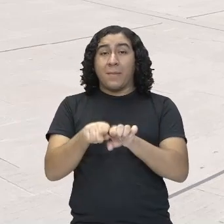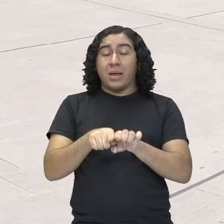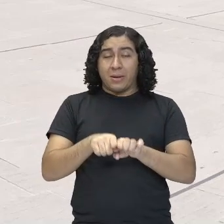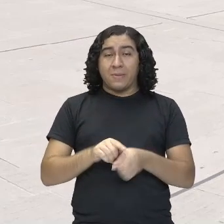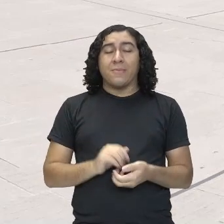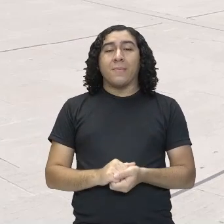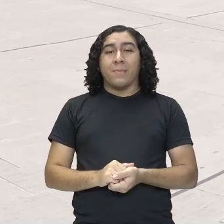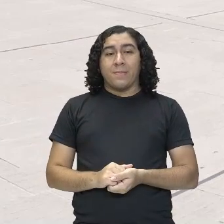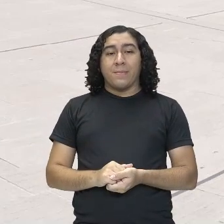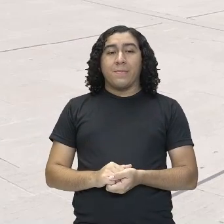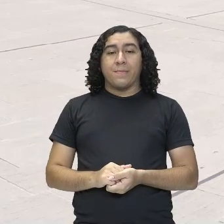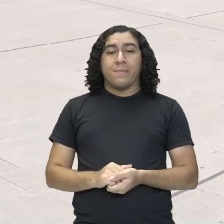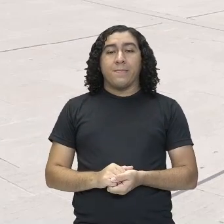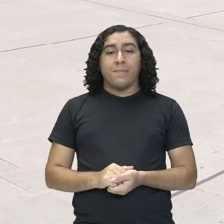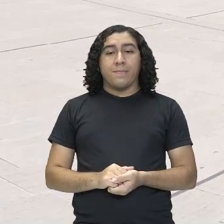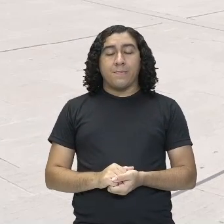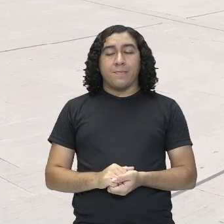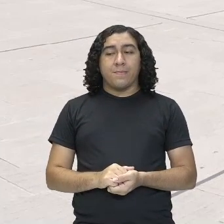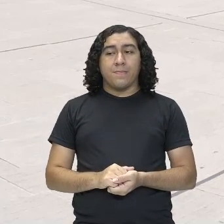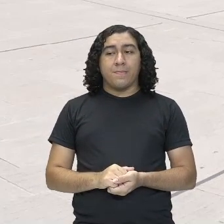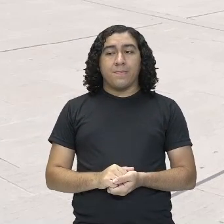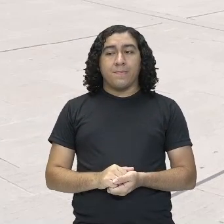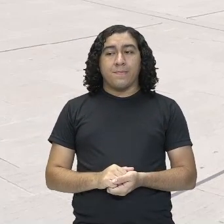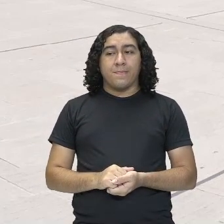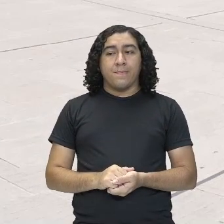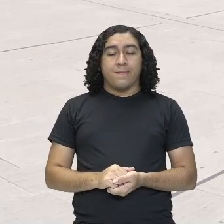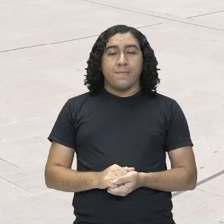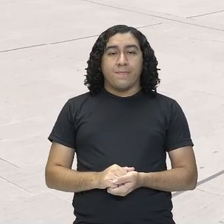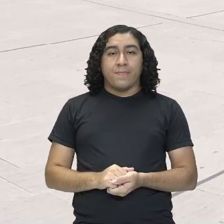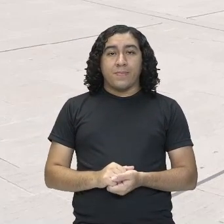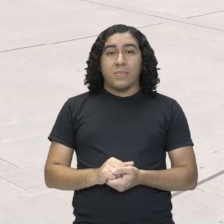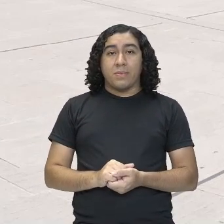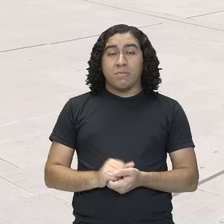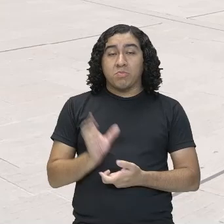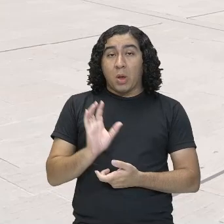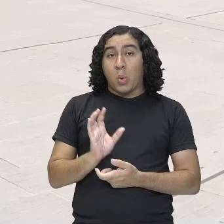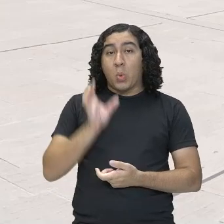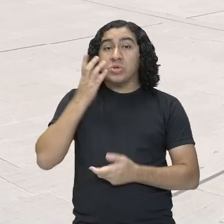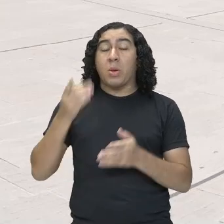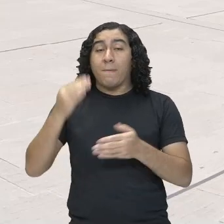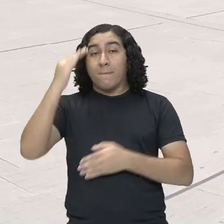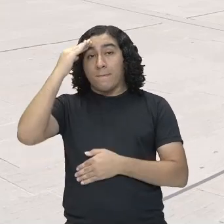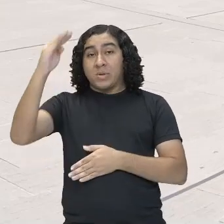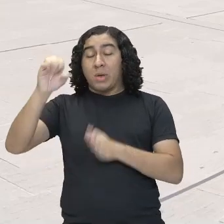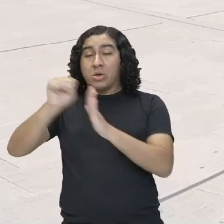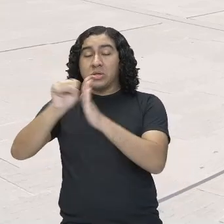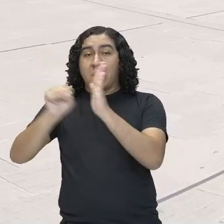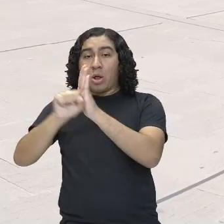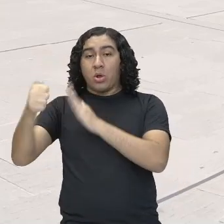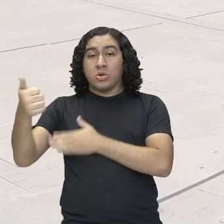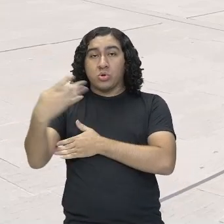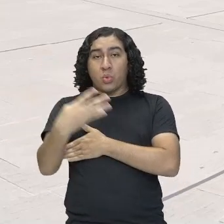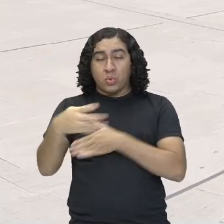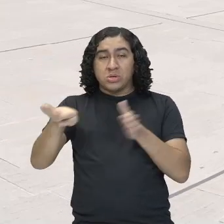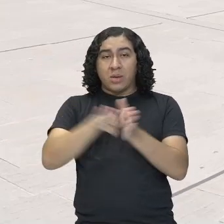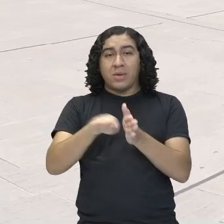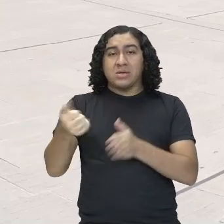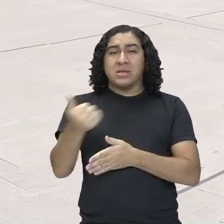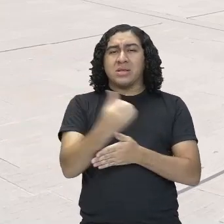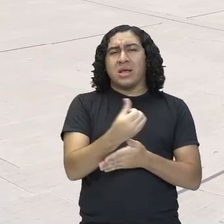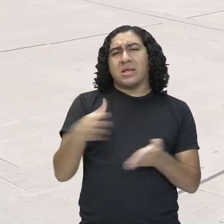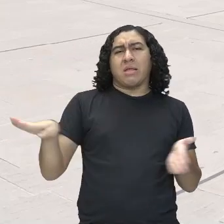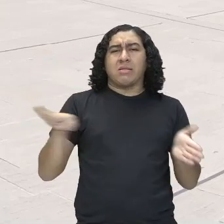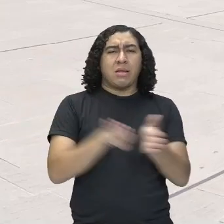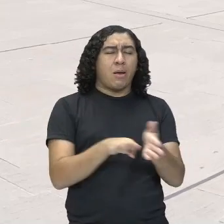arquitetônicas também. Então, ocorreu assim o seu auge entre o século XIV e XVI, mas se estende aí até